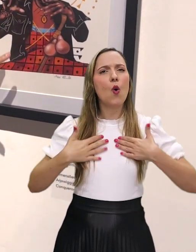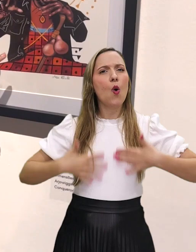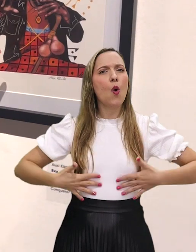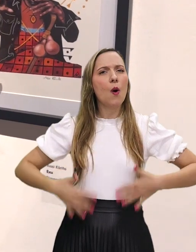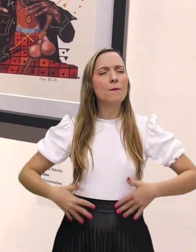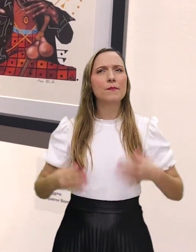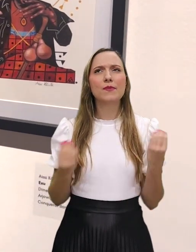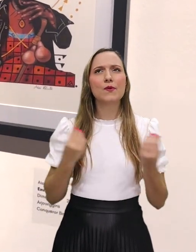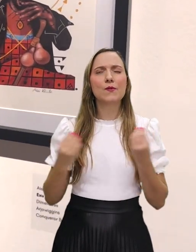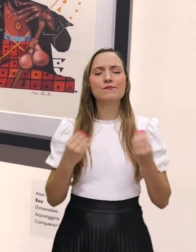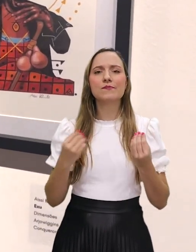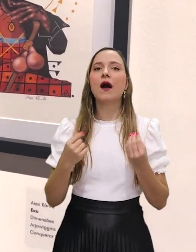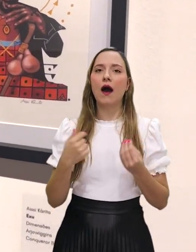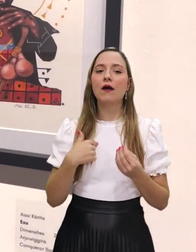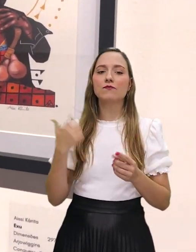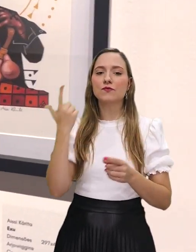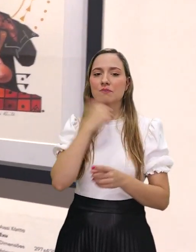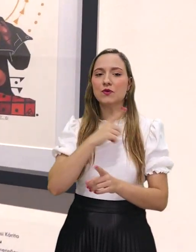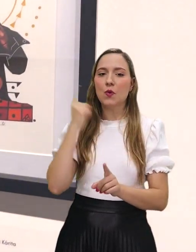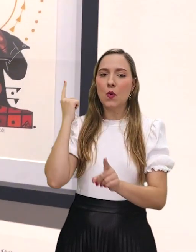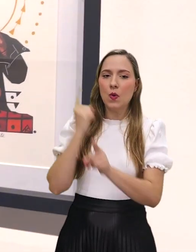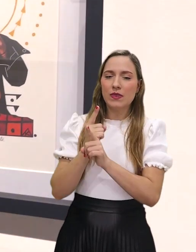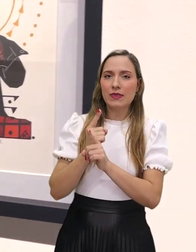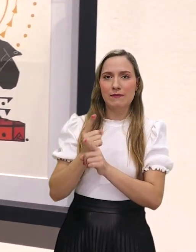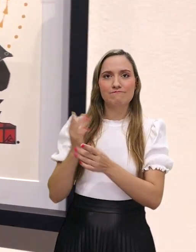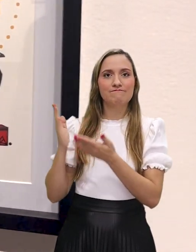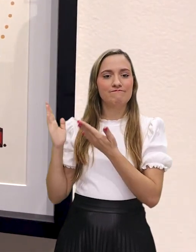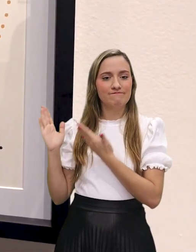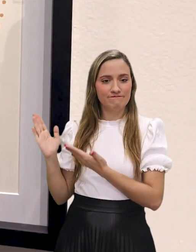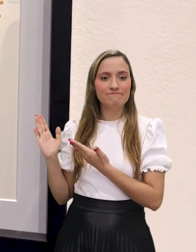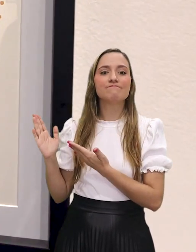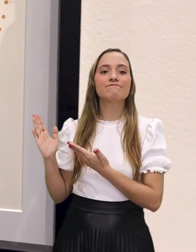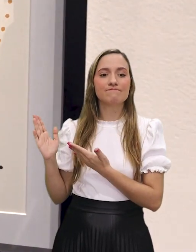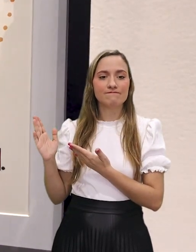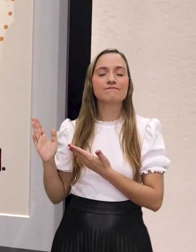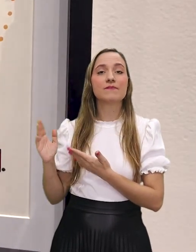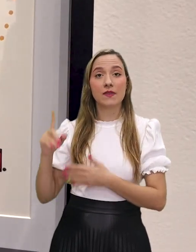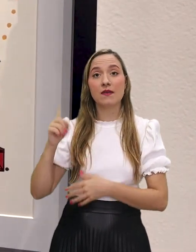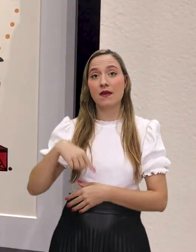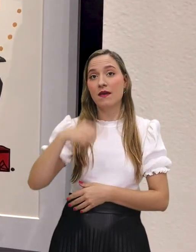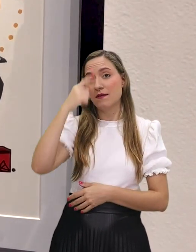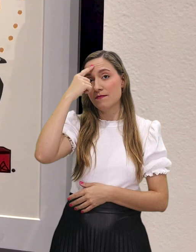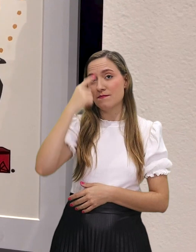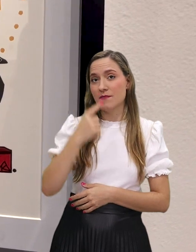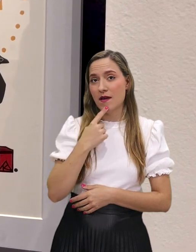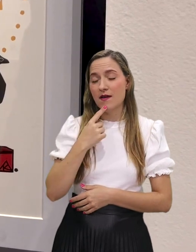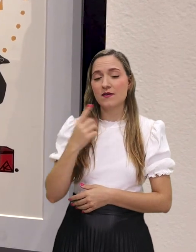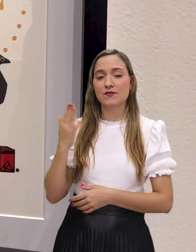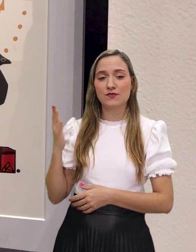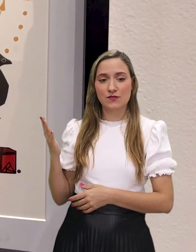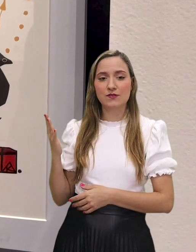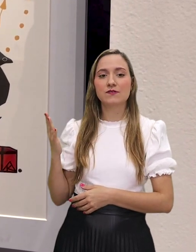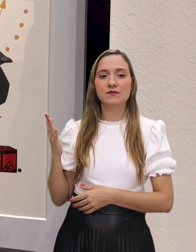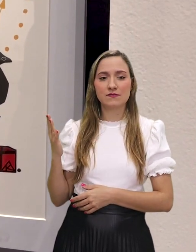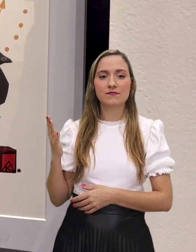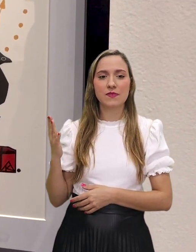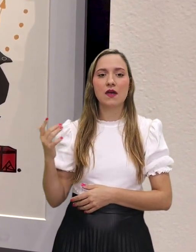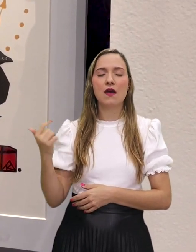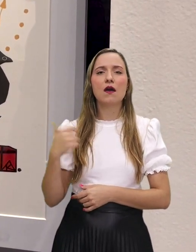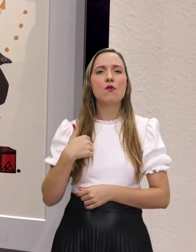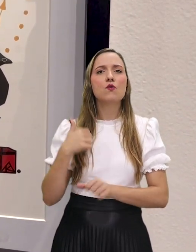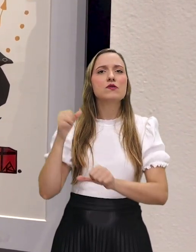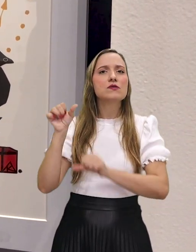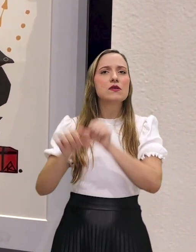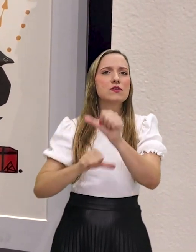dessa imagem, que é uma imagem do Abdias, né, eu transformei essa tela